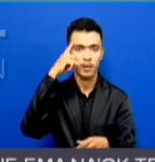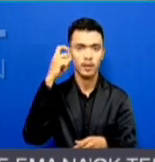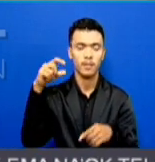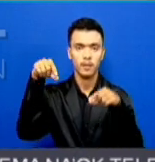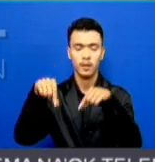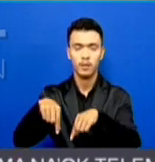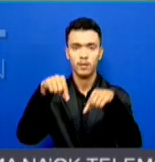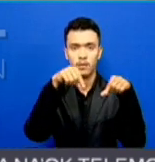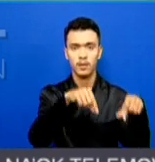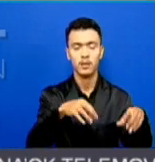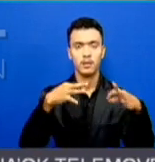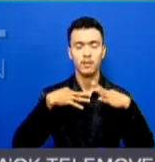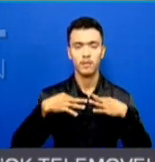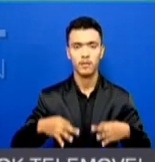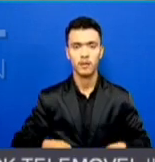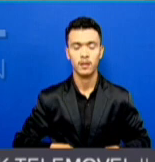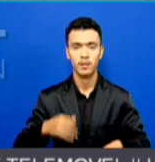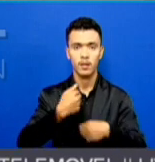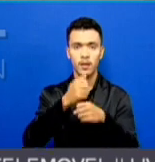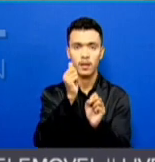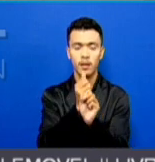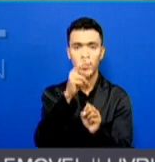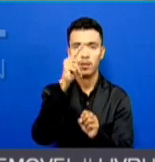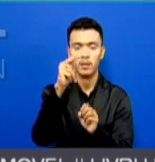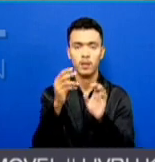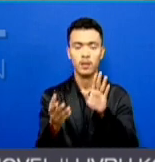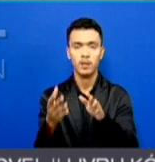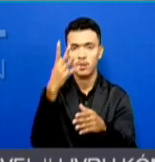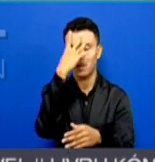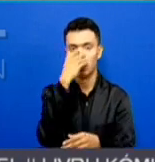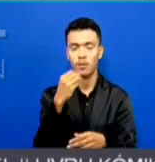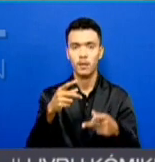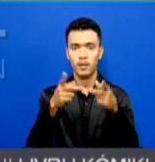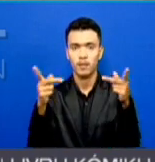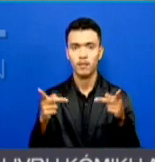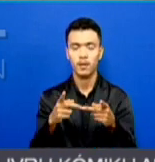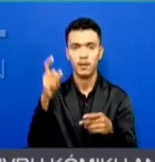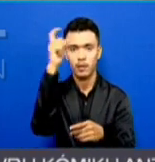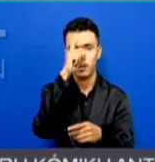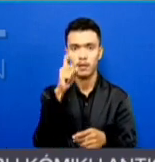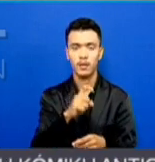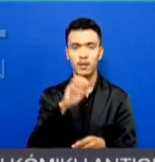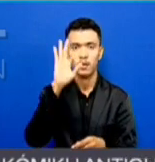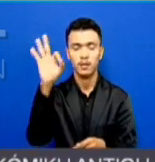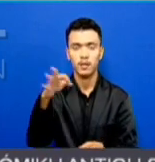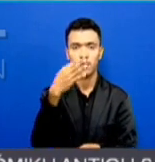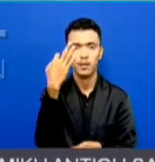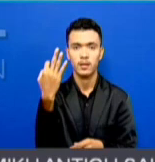condição deficiência física. Halonia toba deitia fatin, quase tinan sanulu resin sia